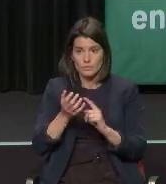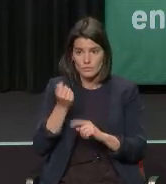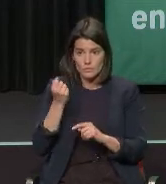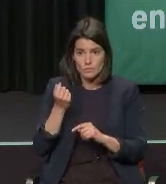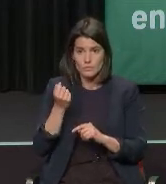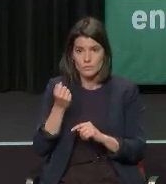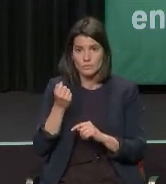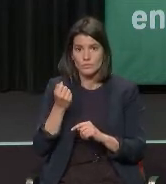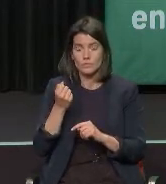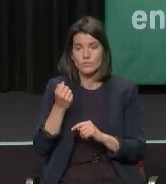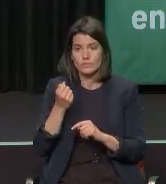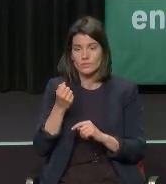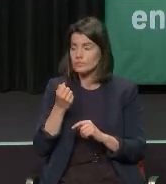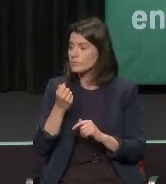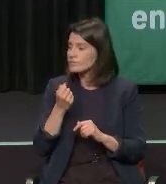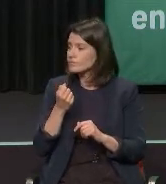obter então